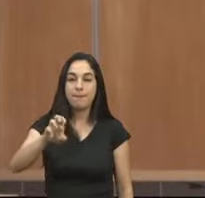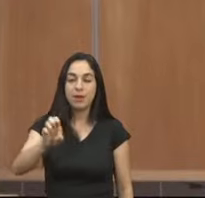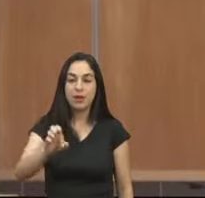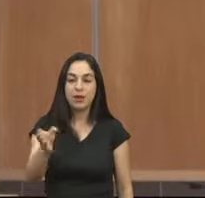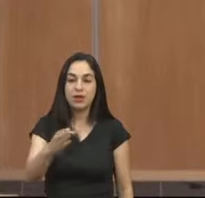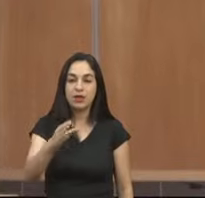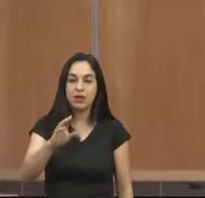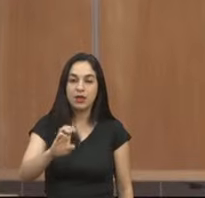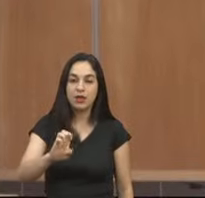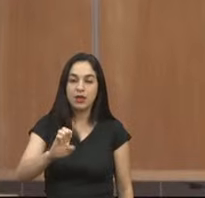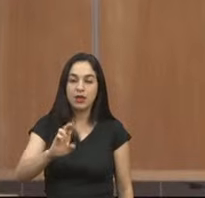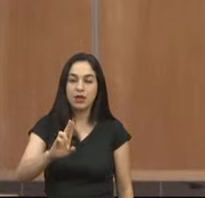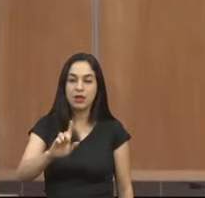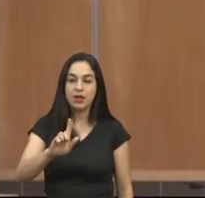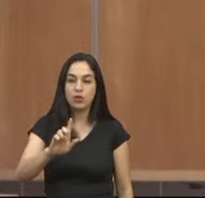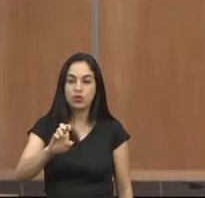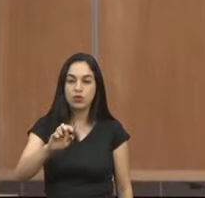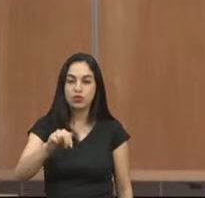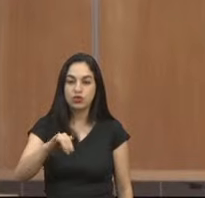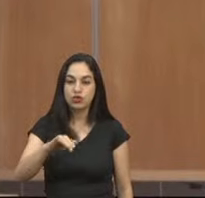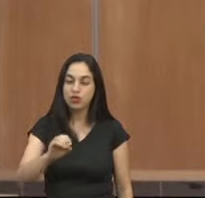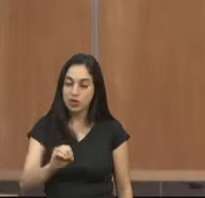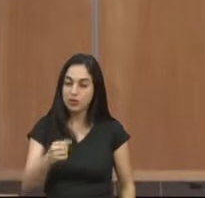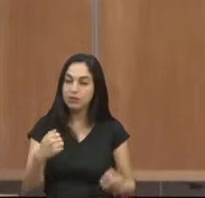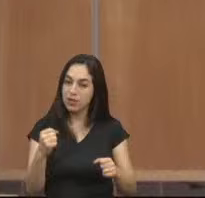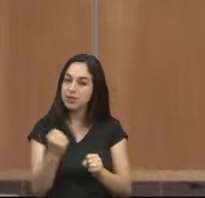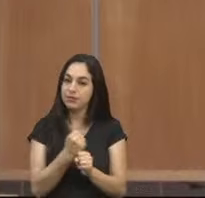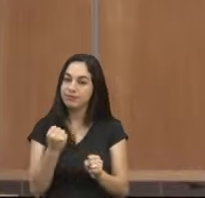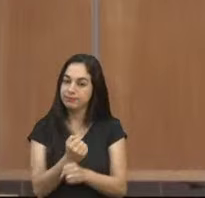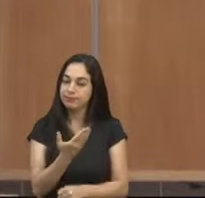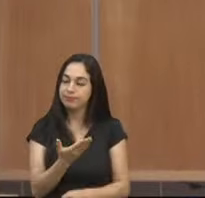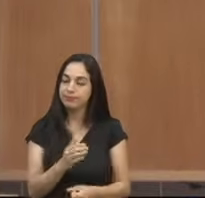para começar essa obra.